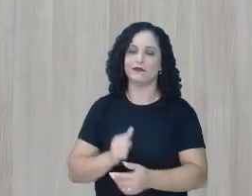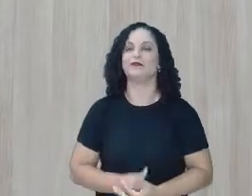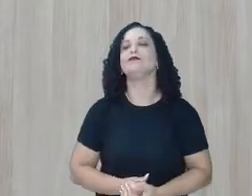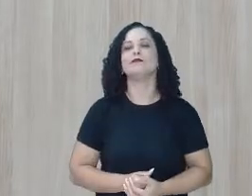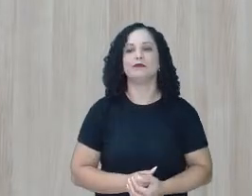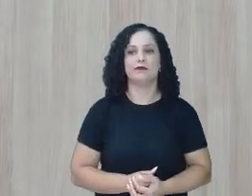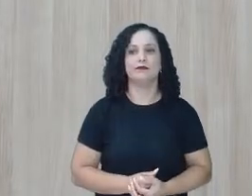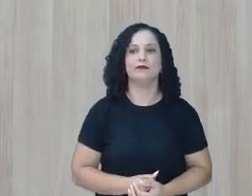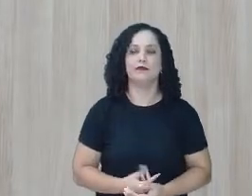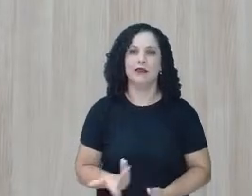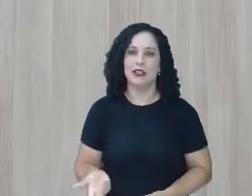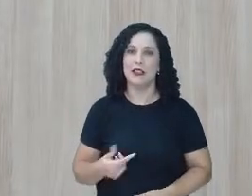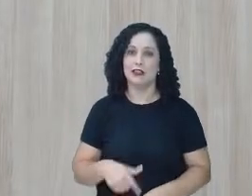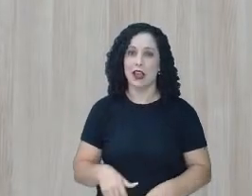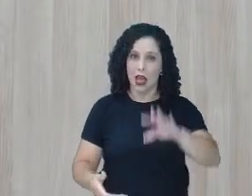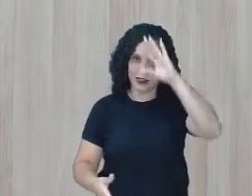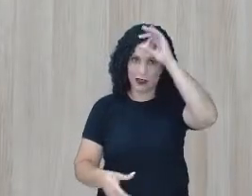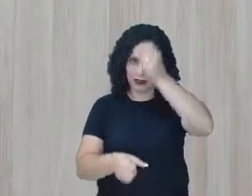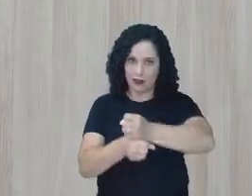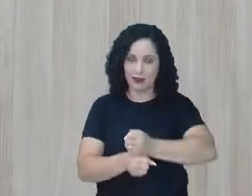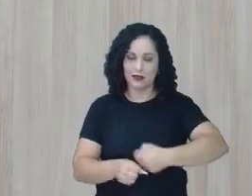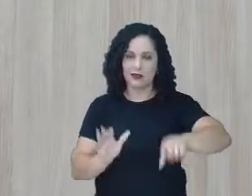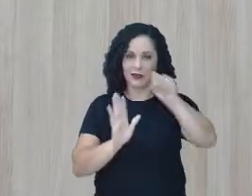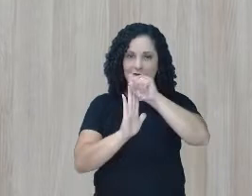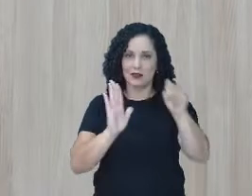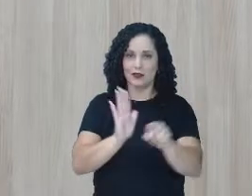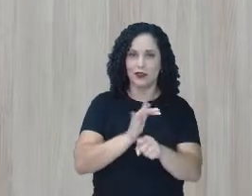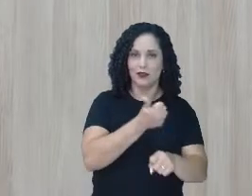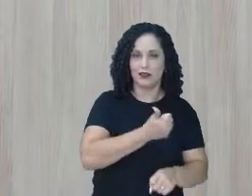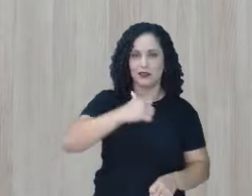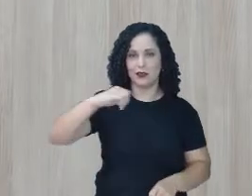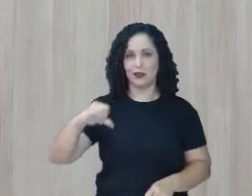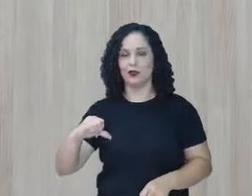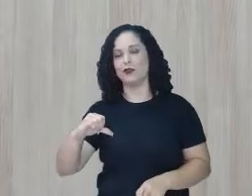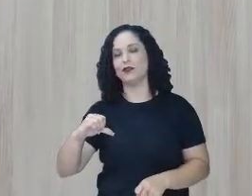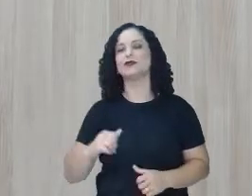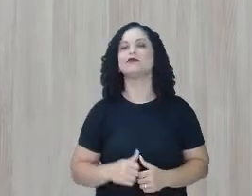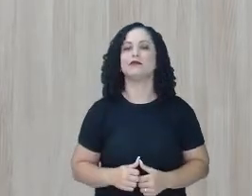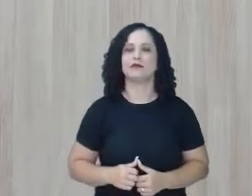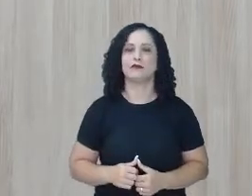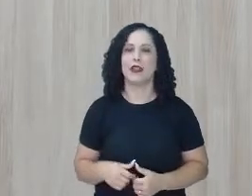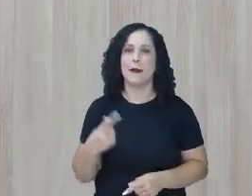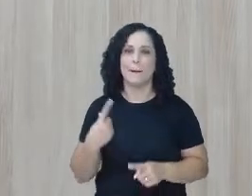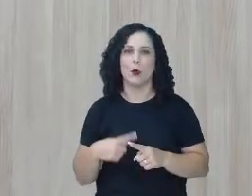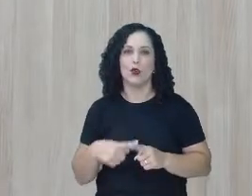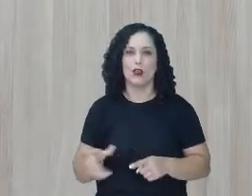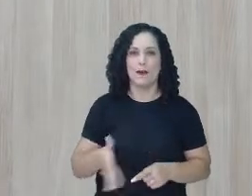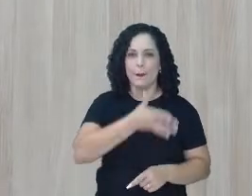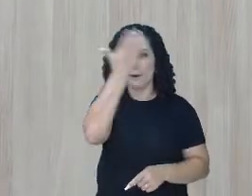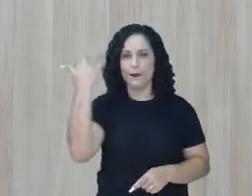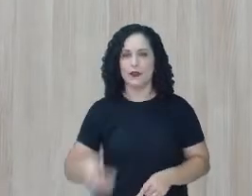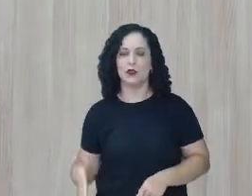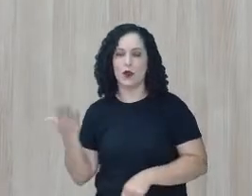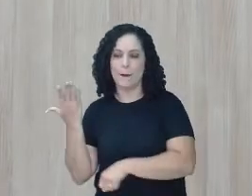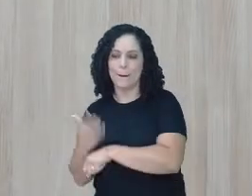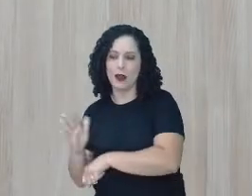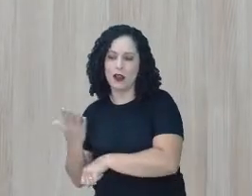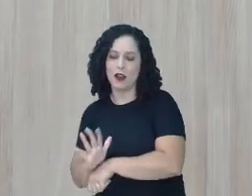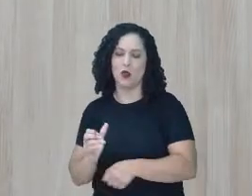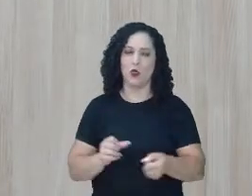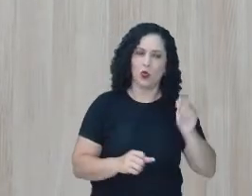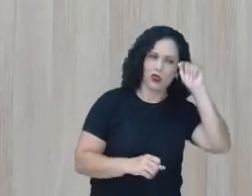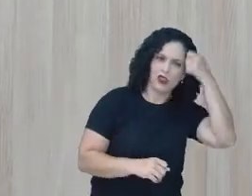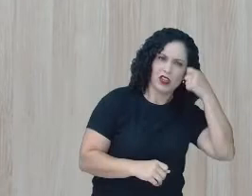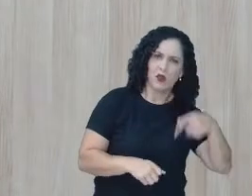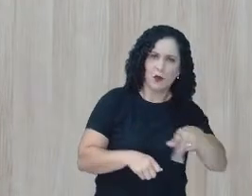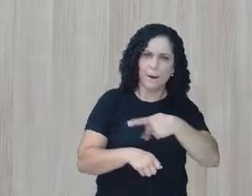racialista lá do século XIX, que nós sabemos hoje que é uma grande balela. Não é o fato de ser branco ou negro predominantemente que vai mostrar que o país é melhor,